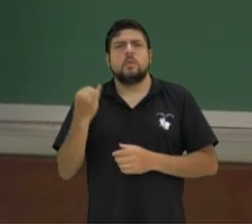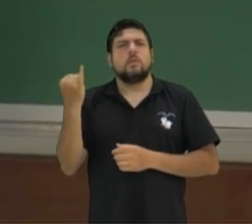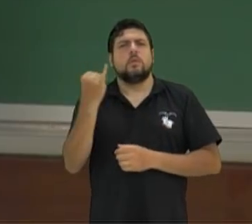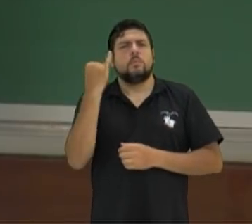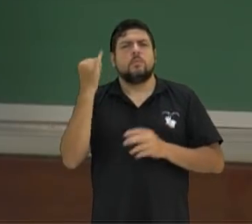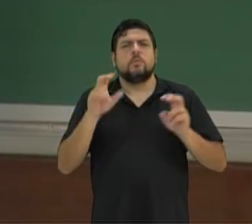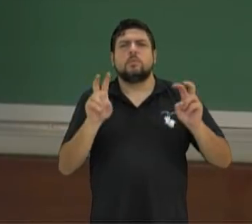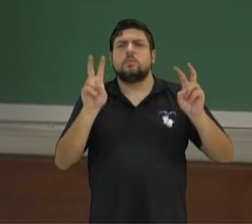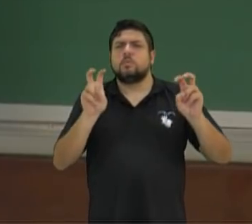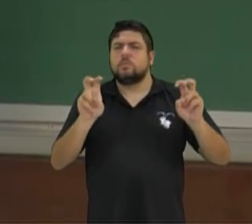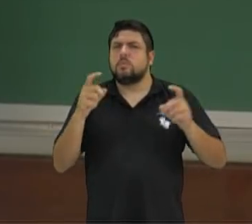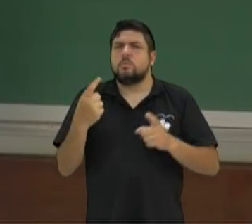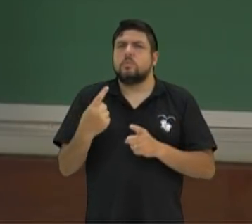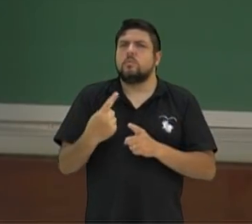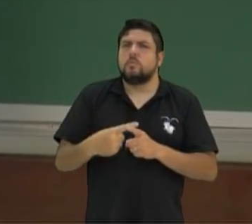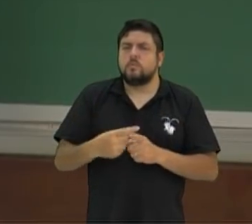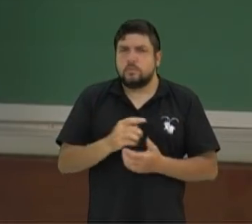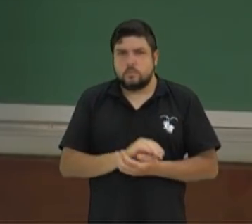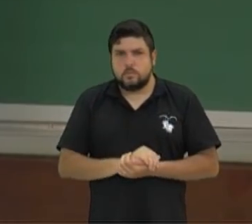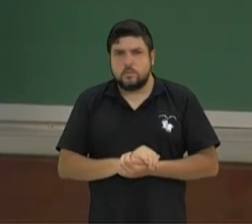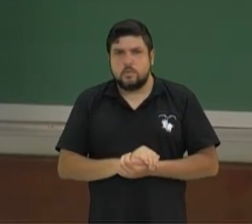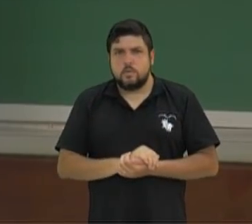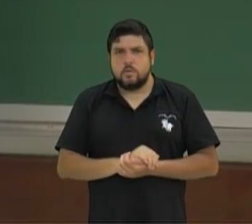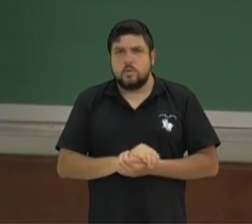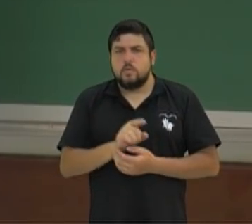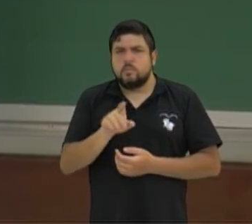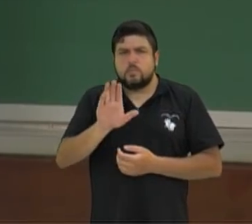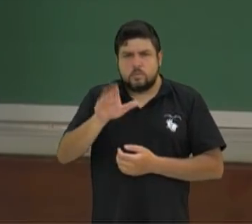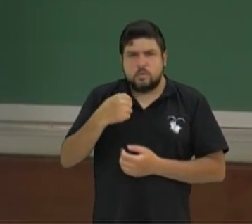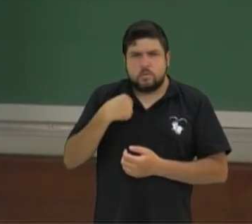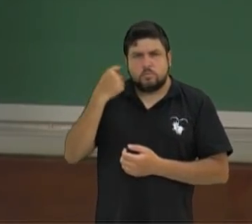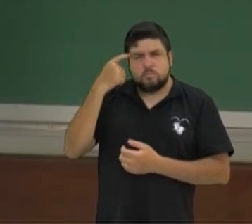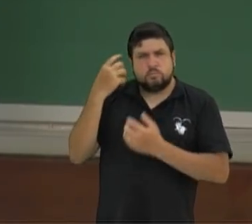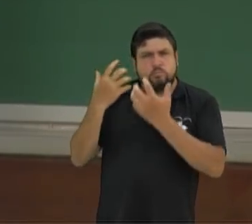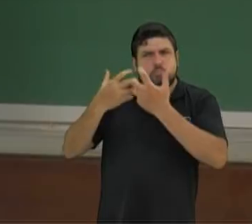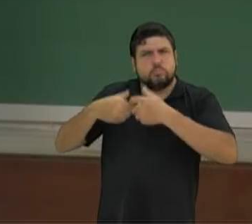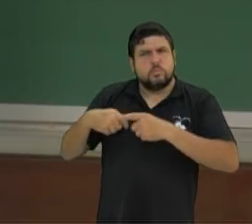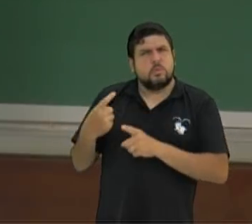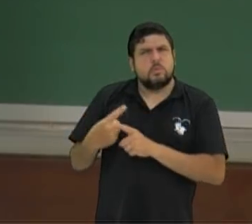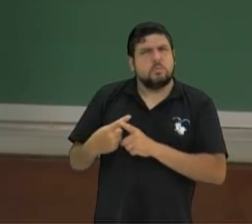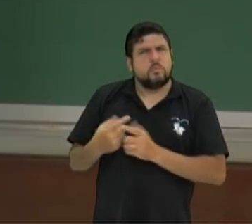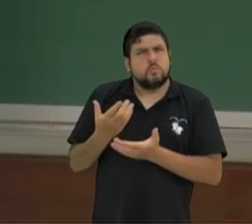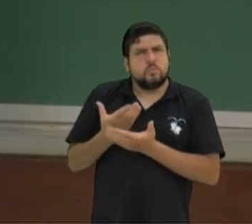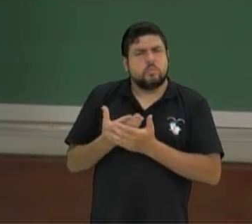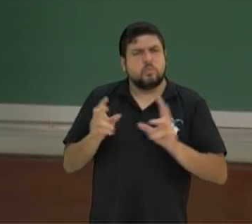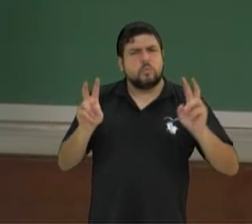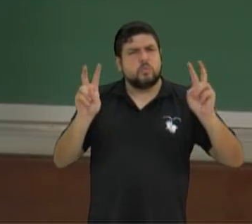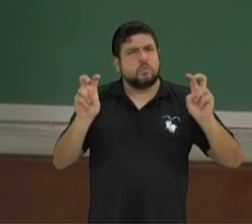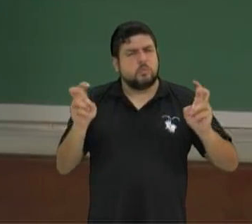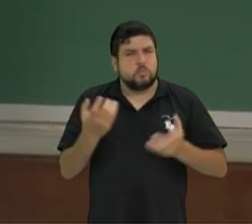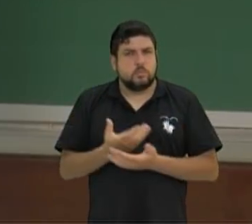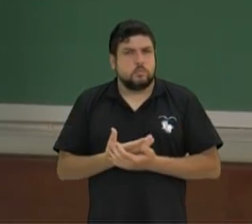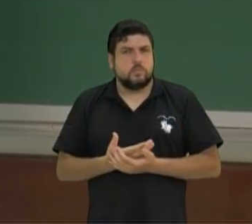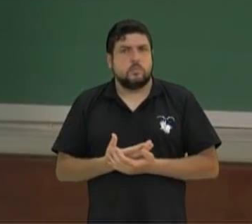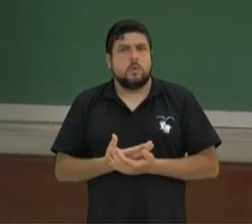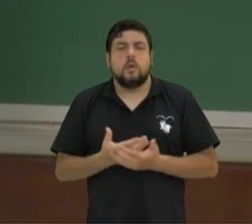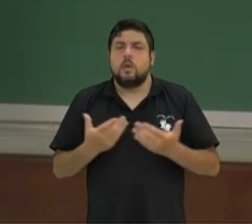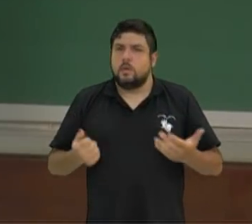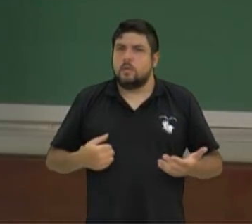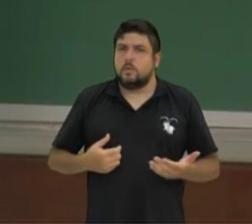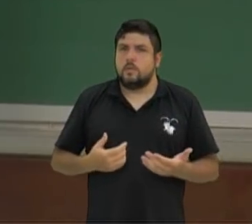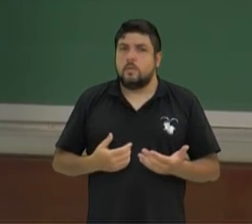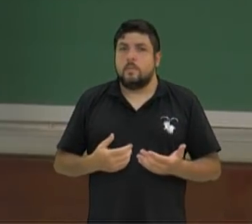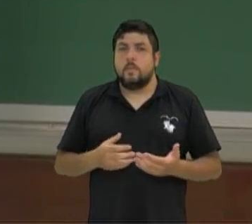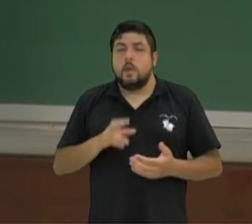que nós estudamos nas nossas aulas? Você se perguntou, por que eu estou estudando esses assuntos? E a resposta não é porque